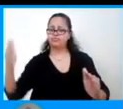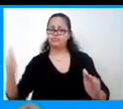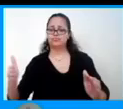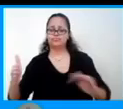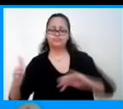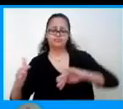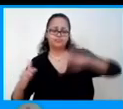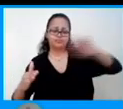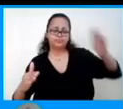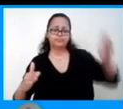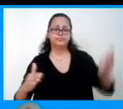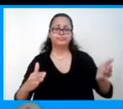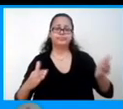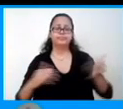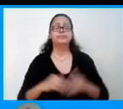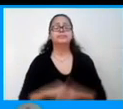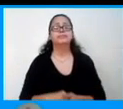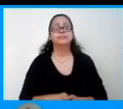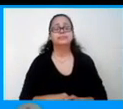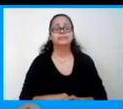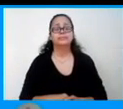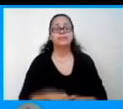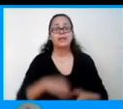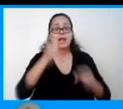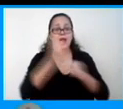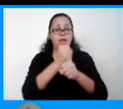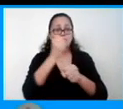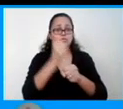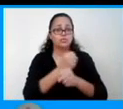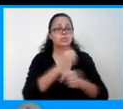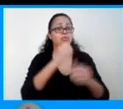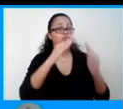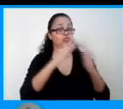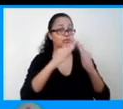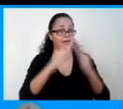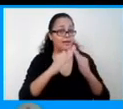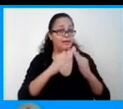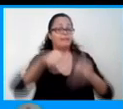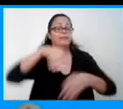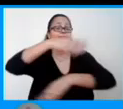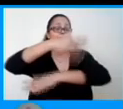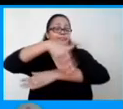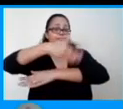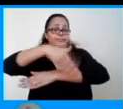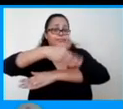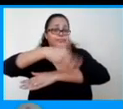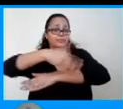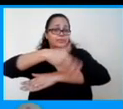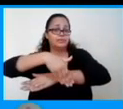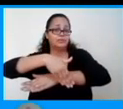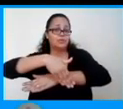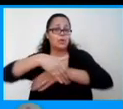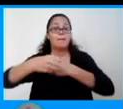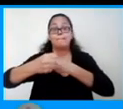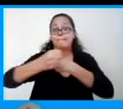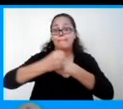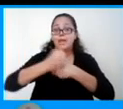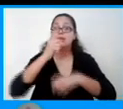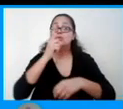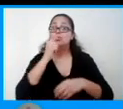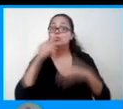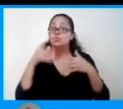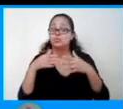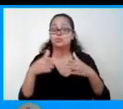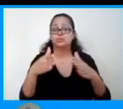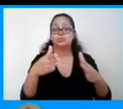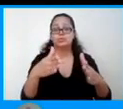Desculpa, então, falei errado. A construção de moradias e avenidas e ruas nas várzeas dos rios, né,